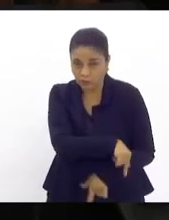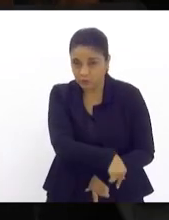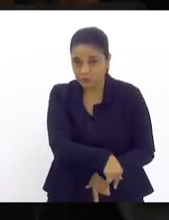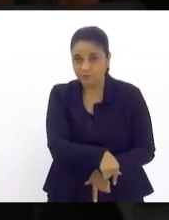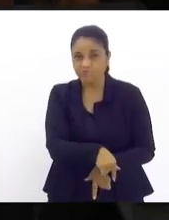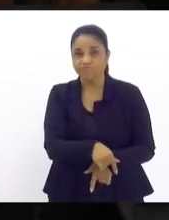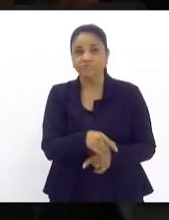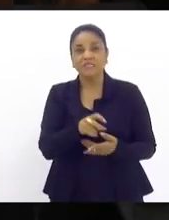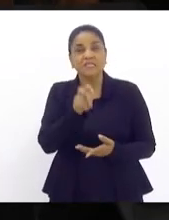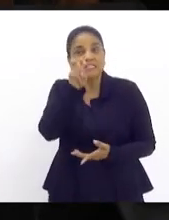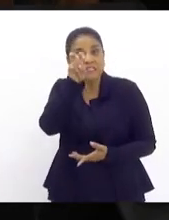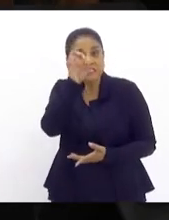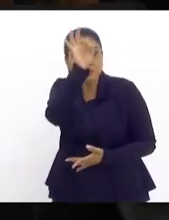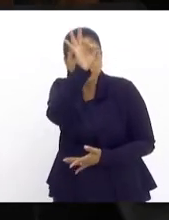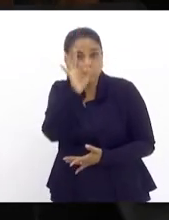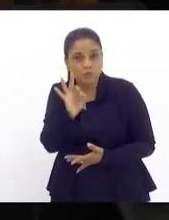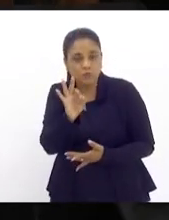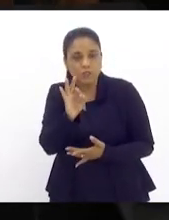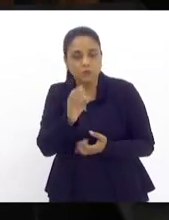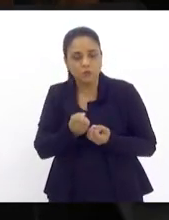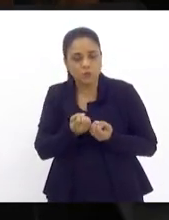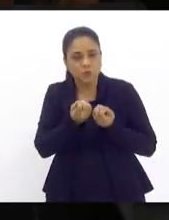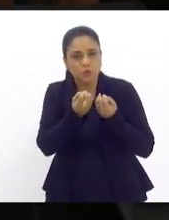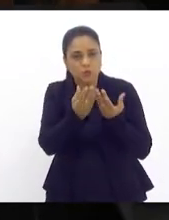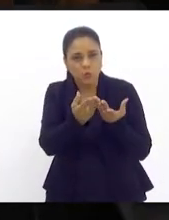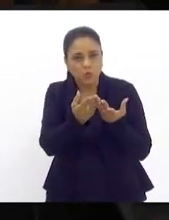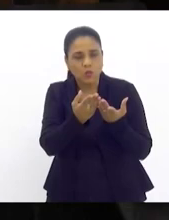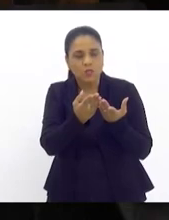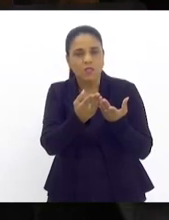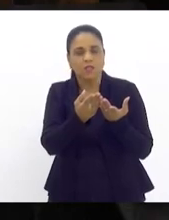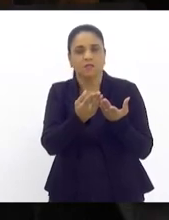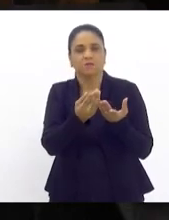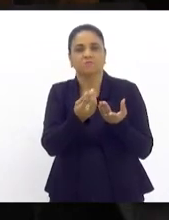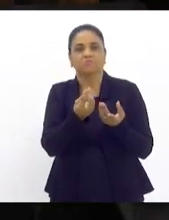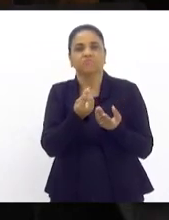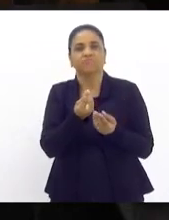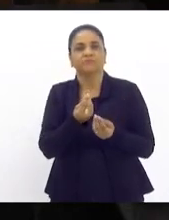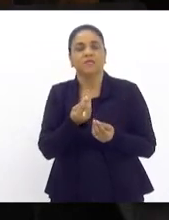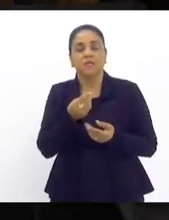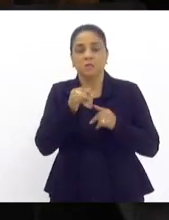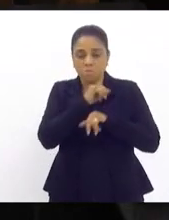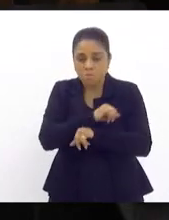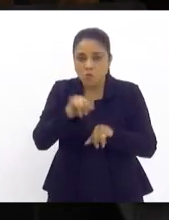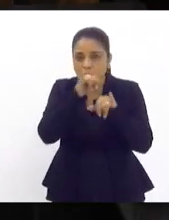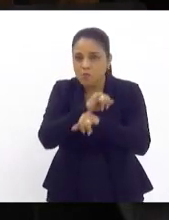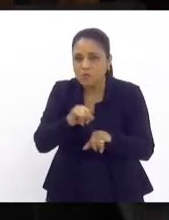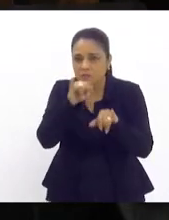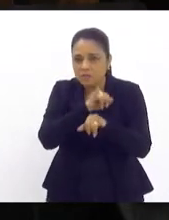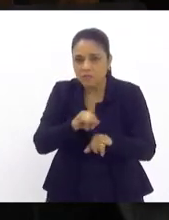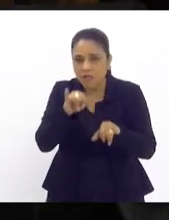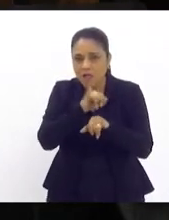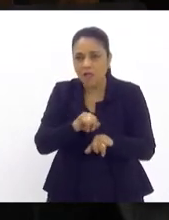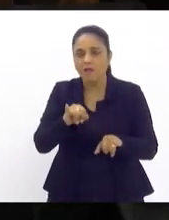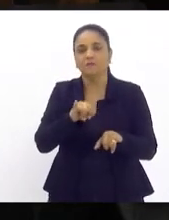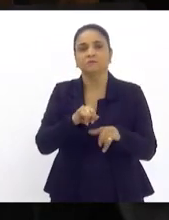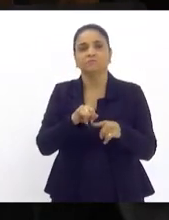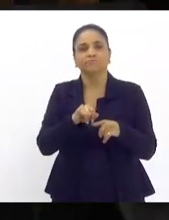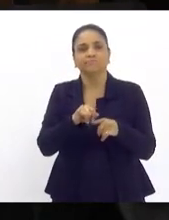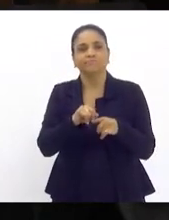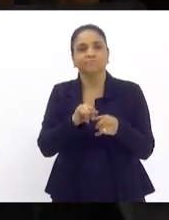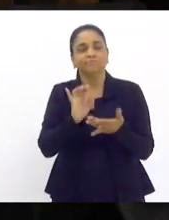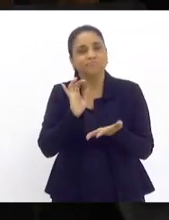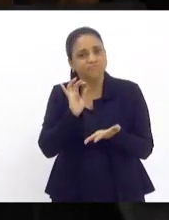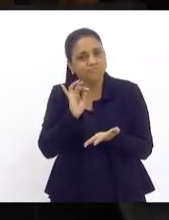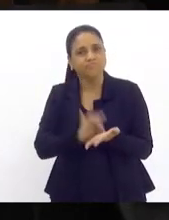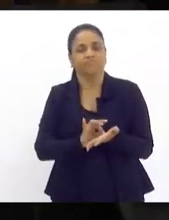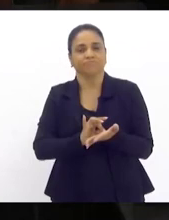destine 5% dos seus gastos em publicidade para